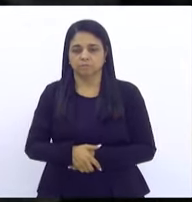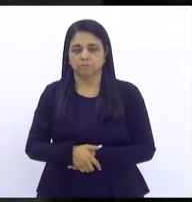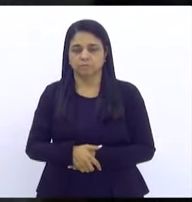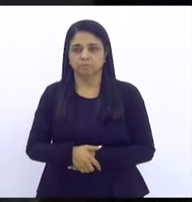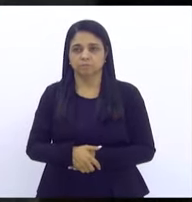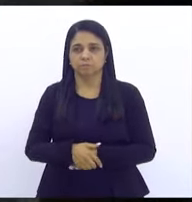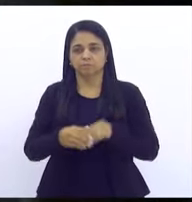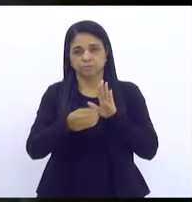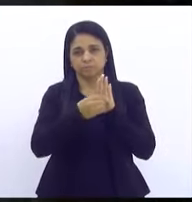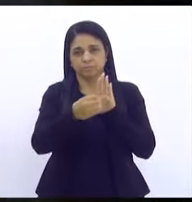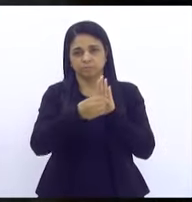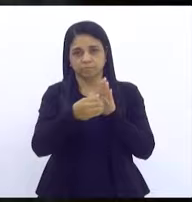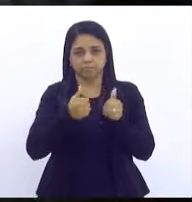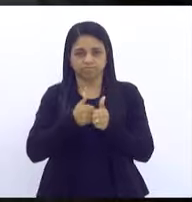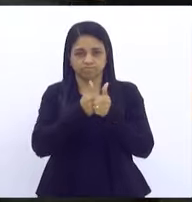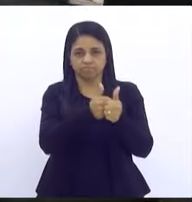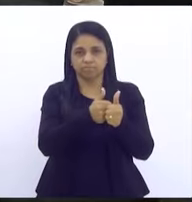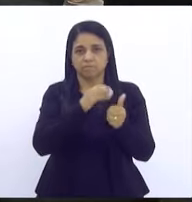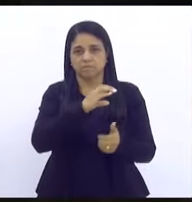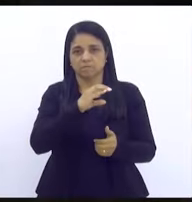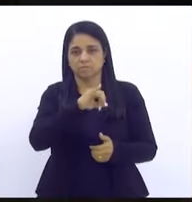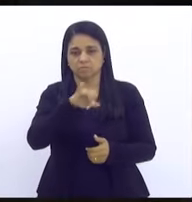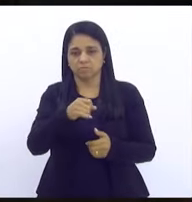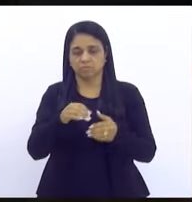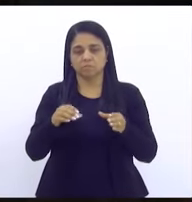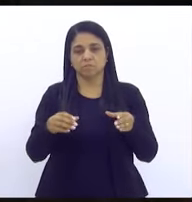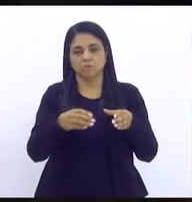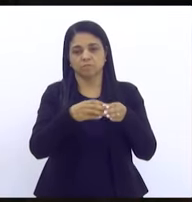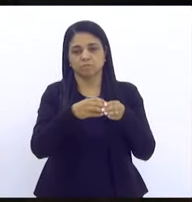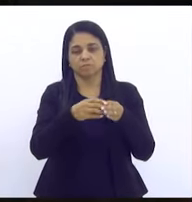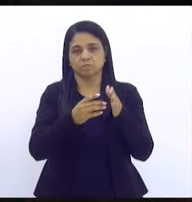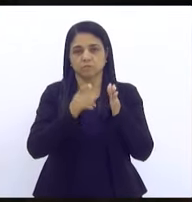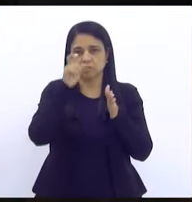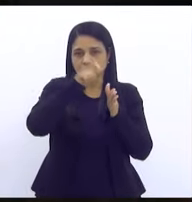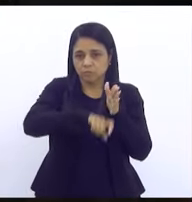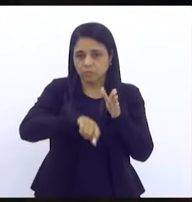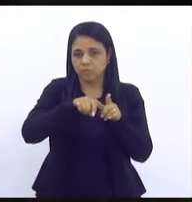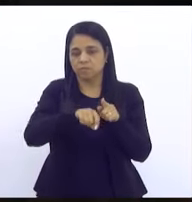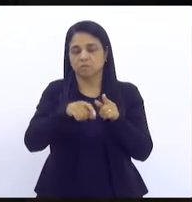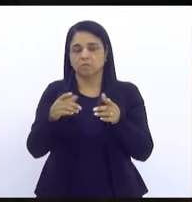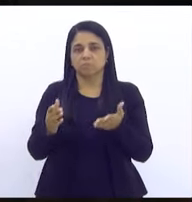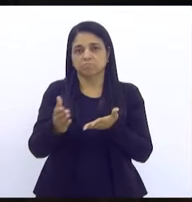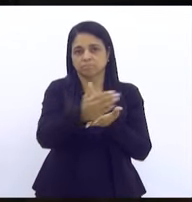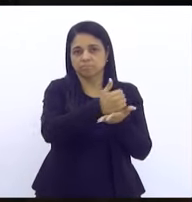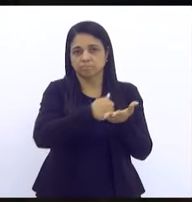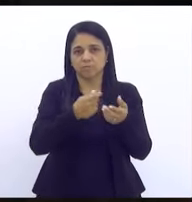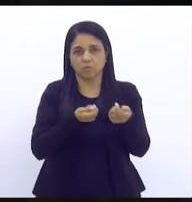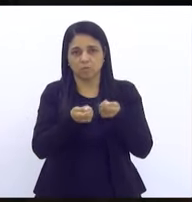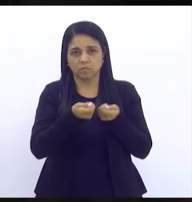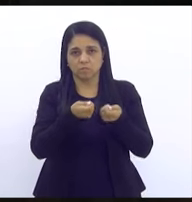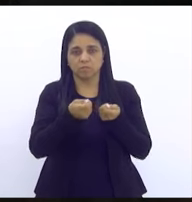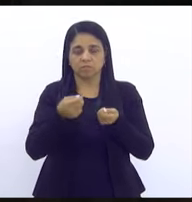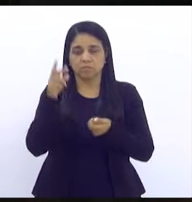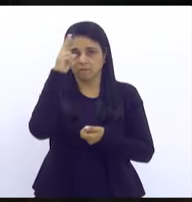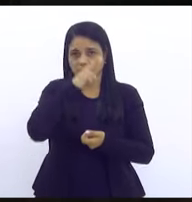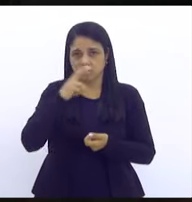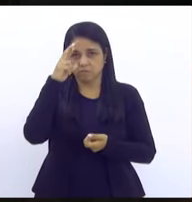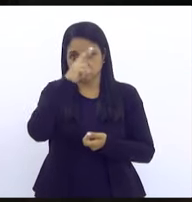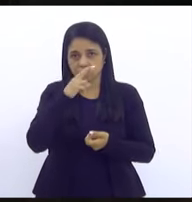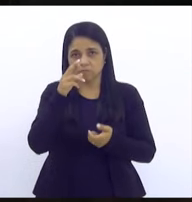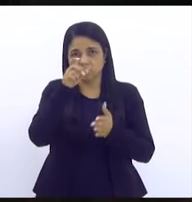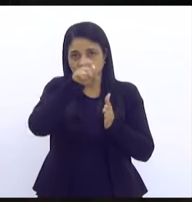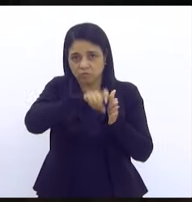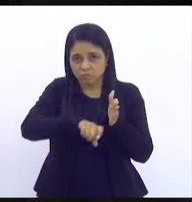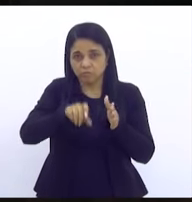Acompanho o parecer da CCJ, presidente. Pela Comissão de Tributação, Controle da Arrecadação Estadual, Fiscalização dos